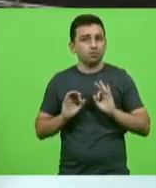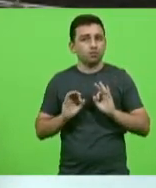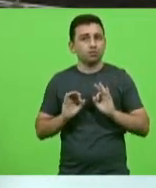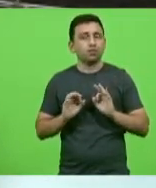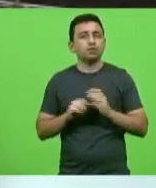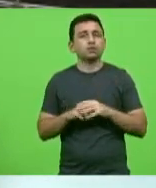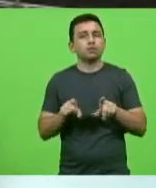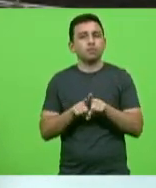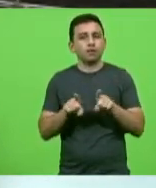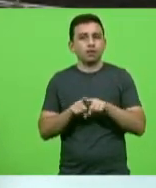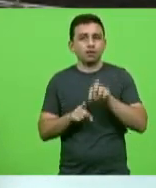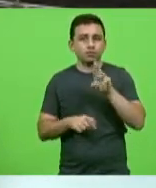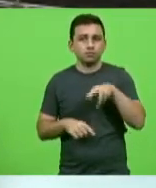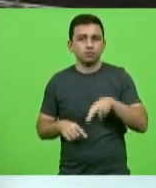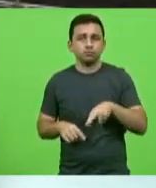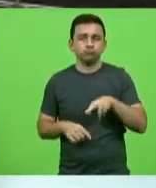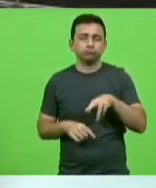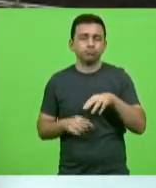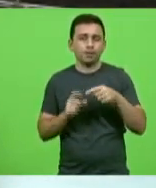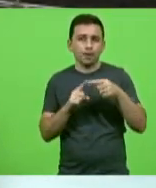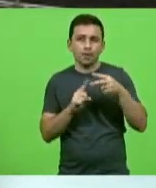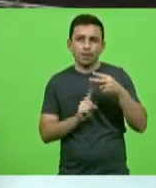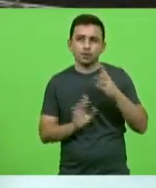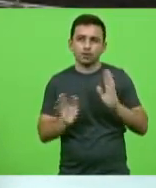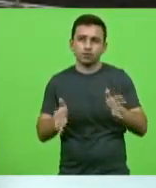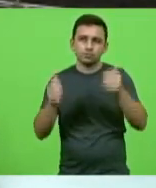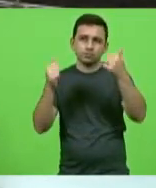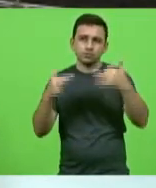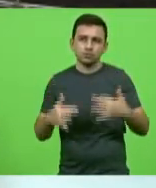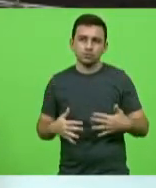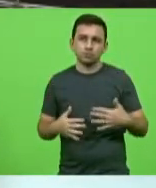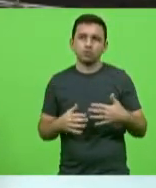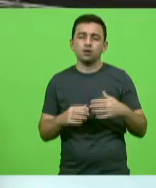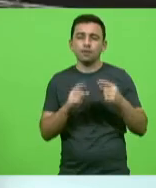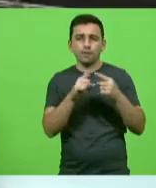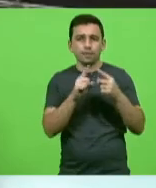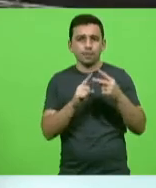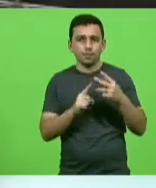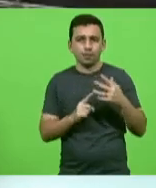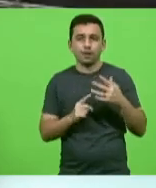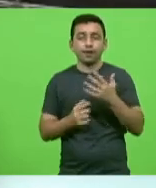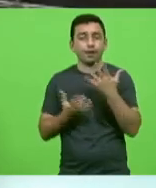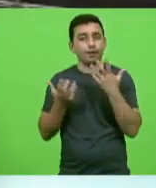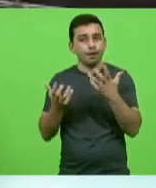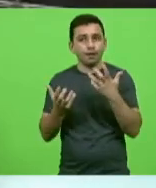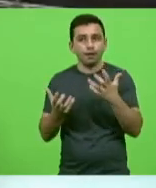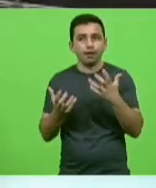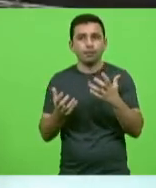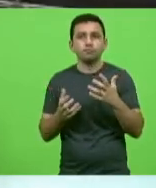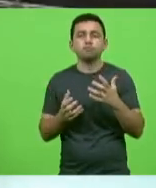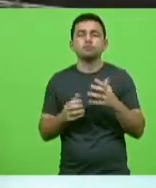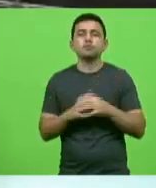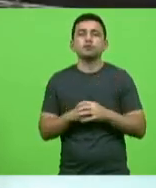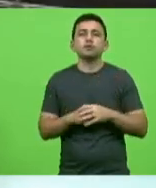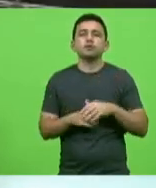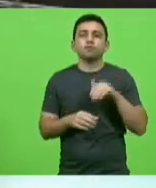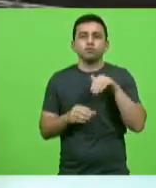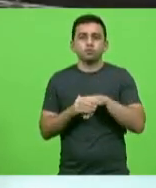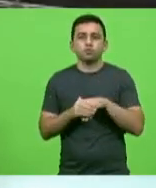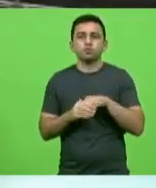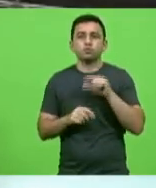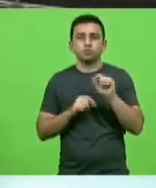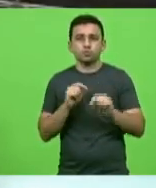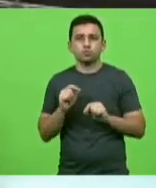referente as razões aqui determinados os signatários respeitosamente referem desde logo a